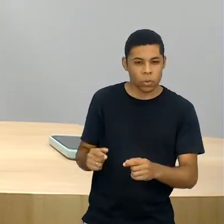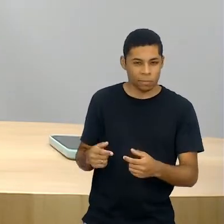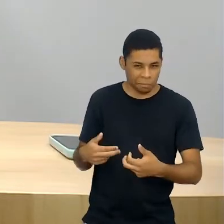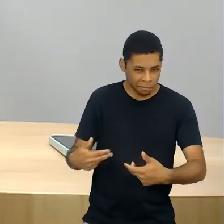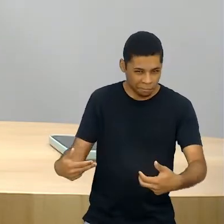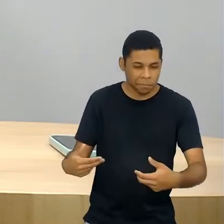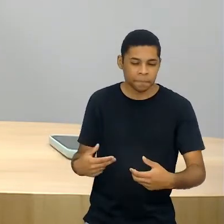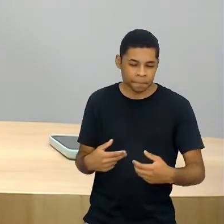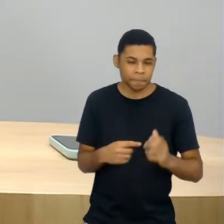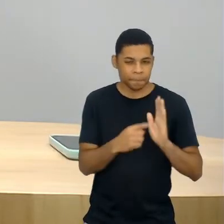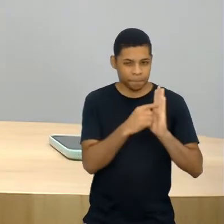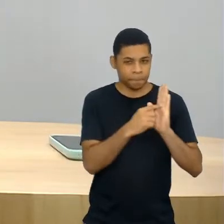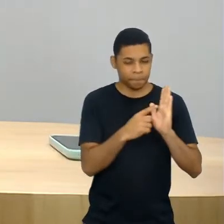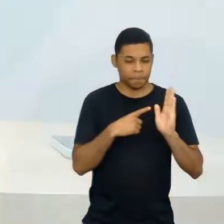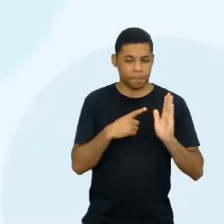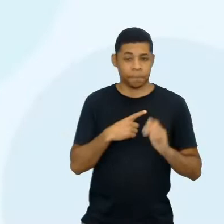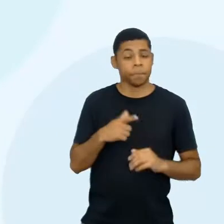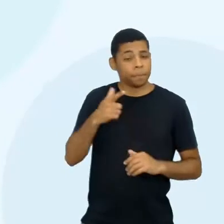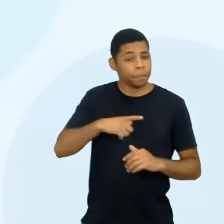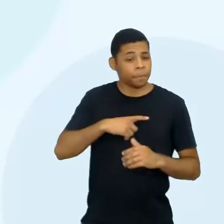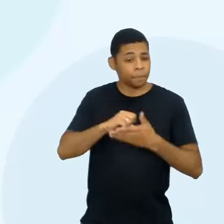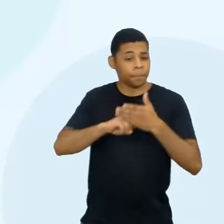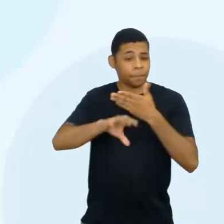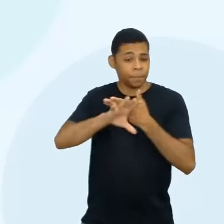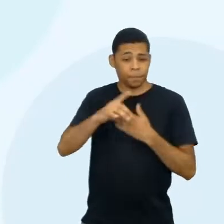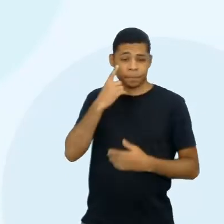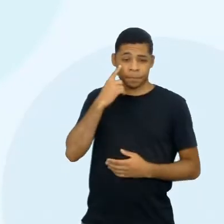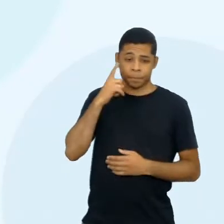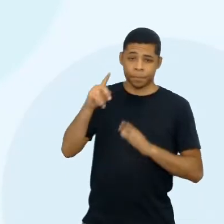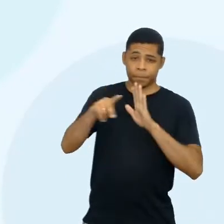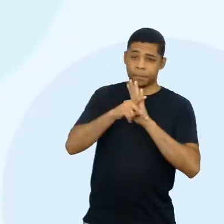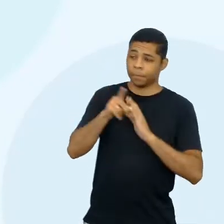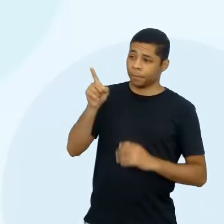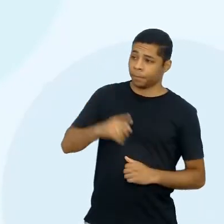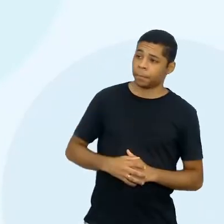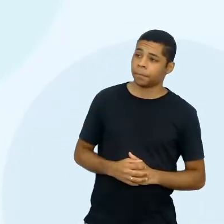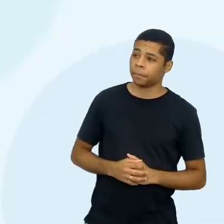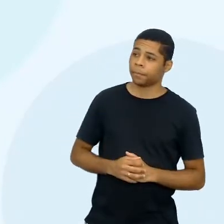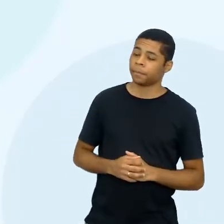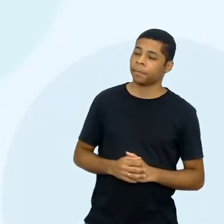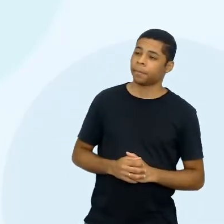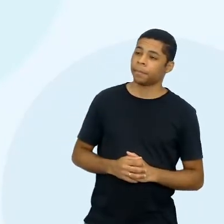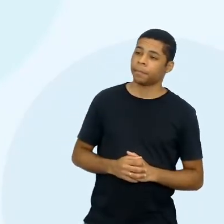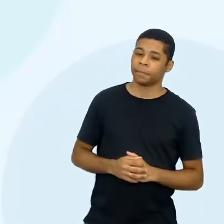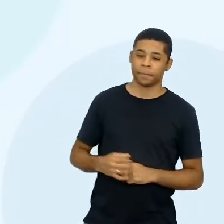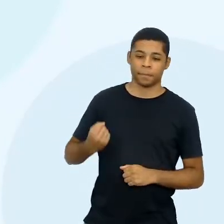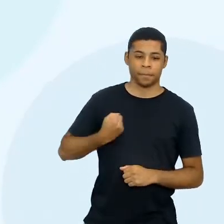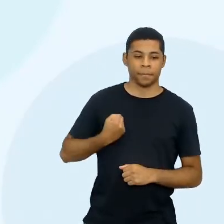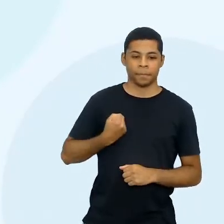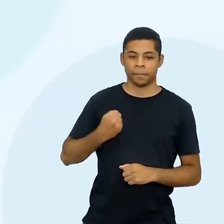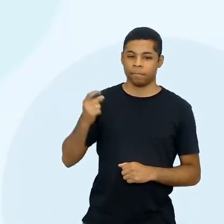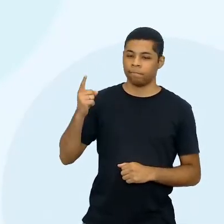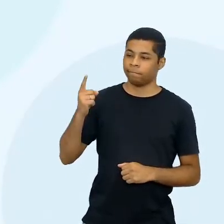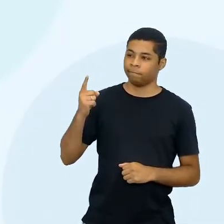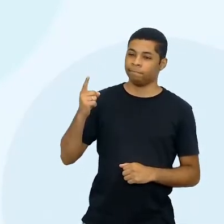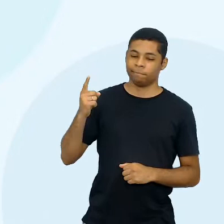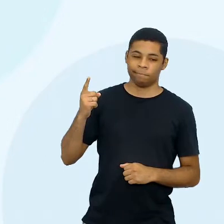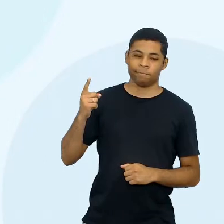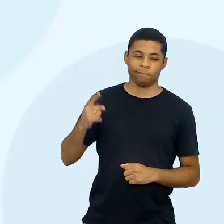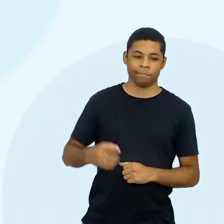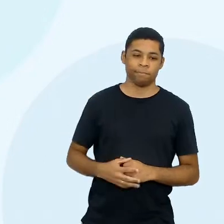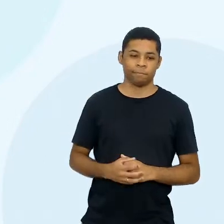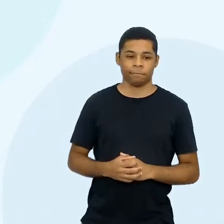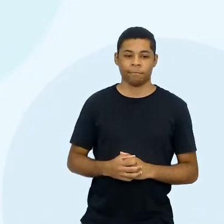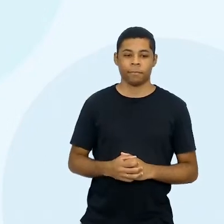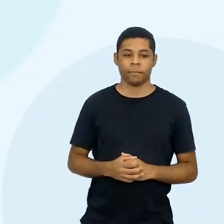as habilidades do currículo paulista. Então aí, ó, tá aí na tela para vocês. Habilidades aí que vai do primeiro ao terceiro ano,